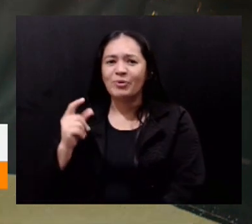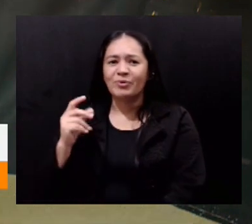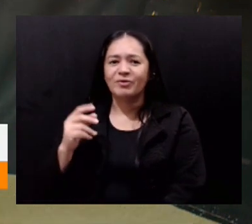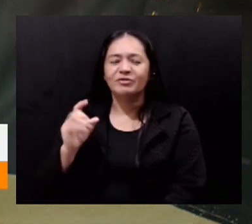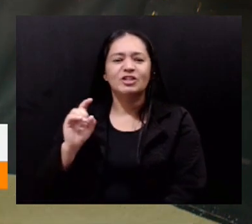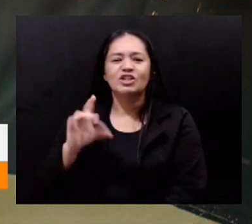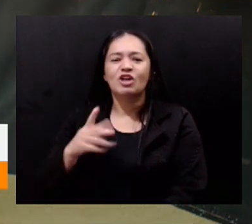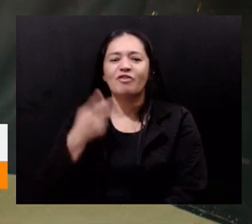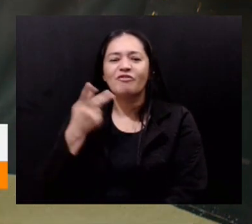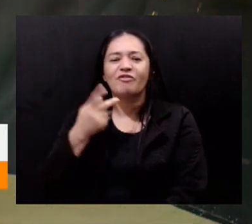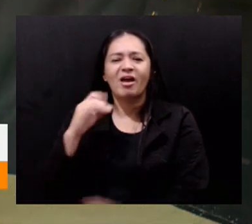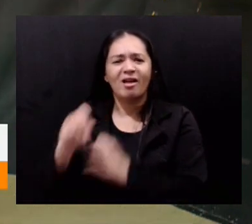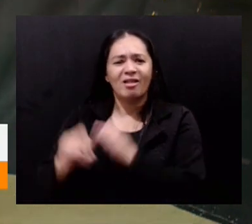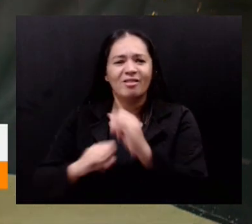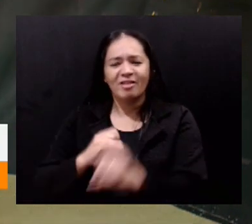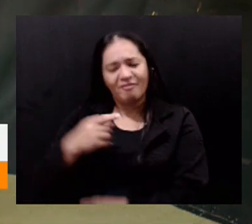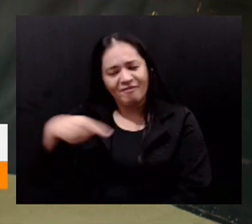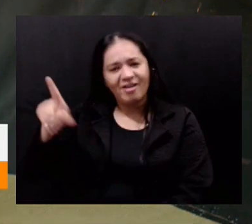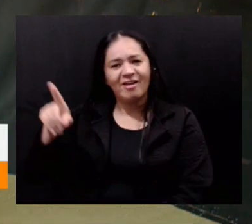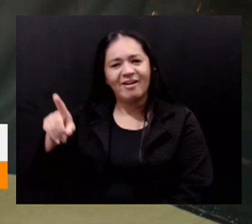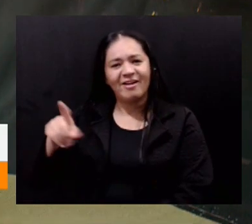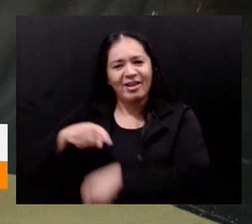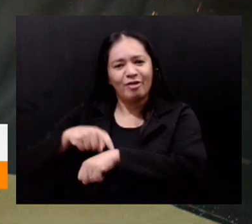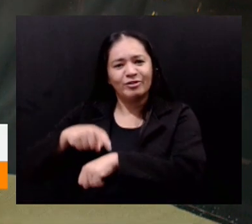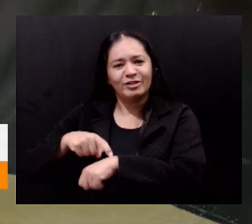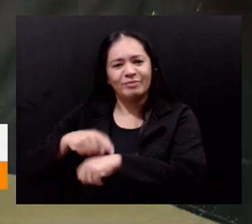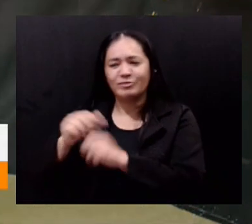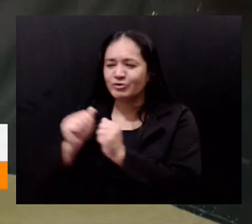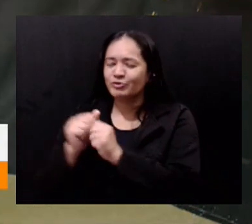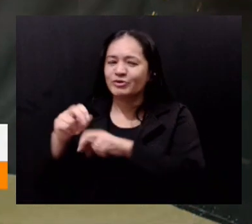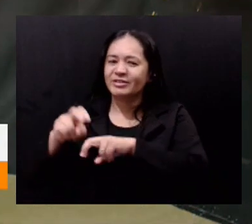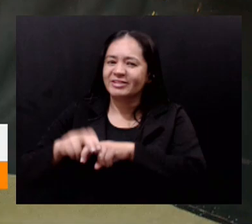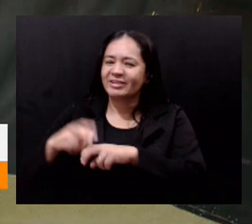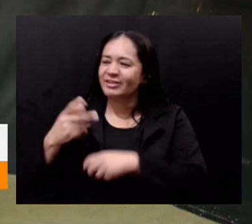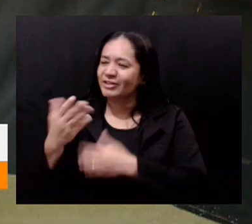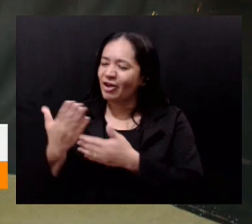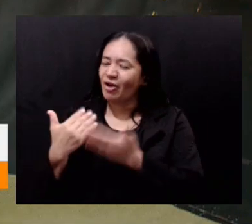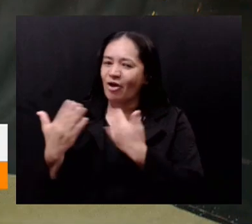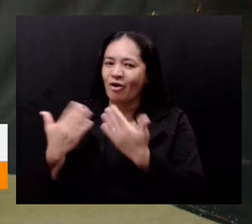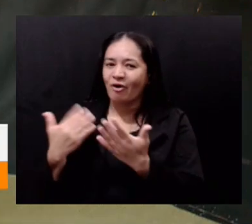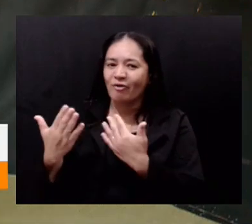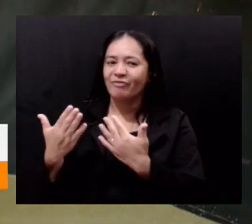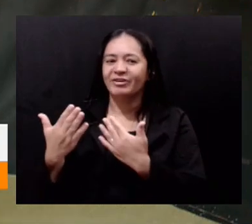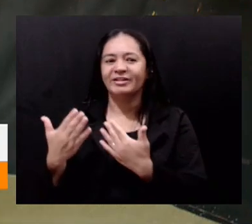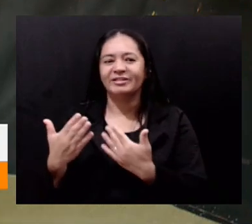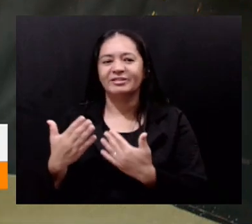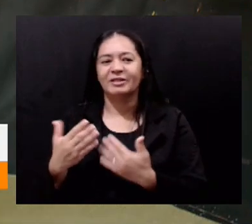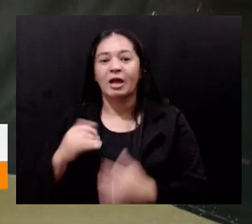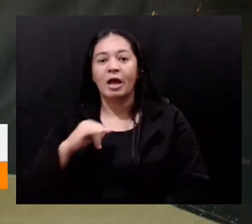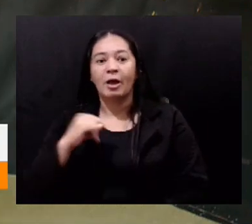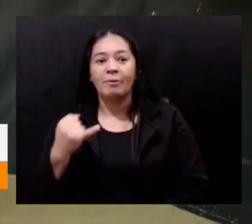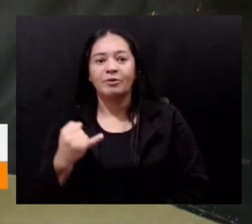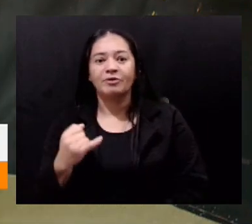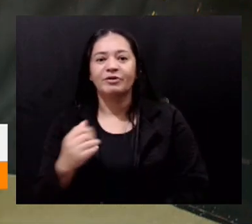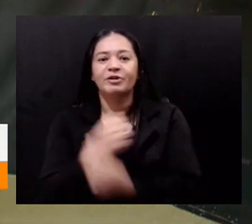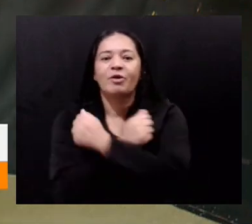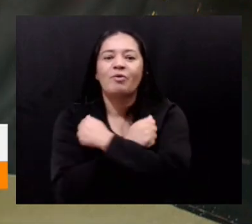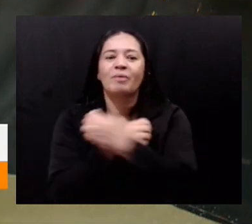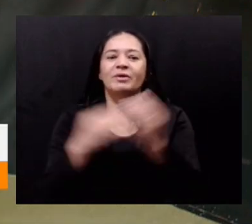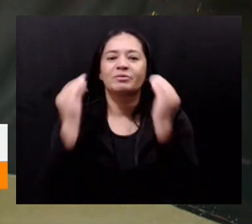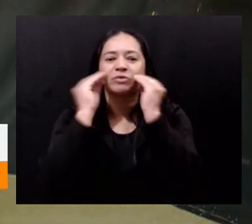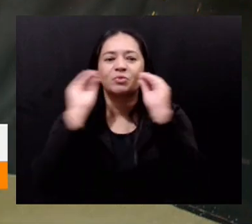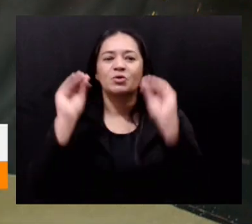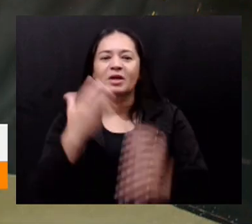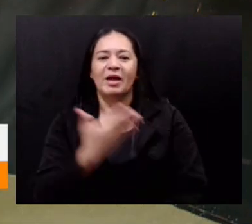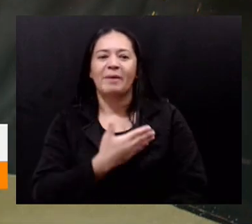Vai lá, tira um tempinho, fala com aquele amigo que você anda deixando de lado, né? Eu quero aproveitar, quero mandar um abraço para minha amiga Cristiane Maran, gente. Eu vi ela